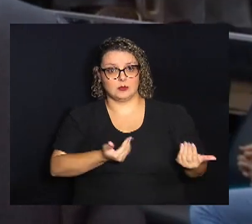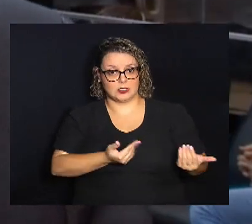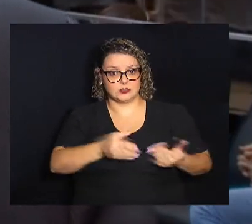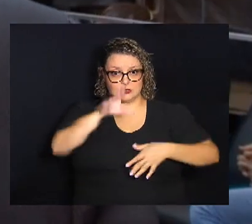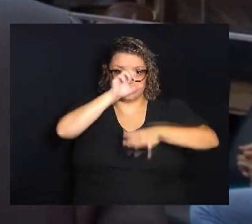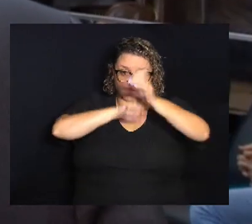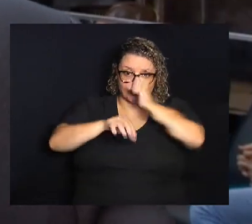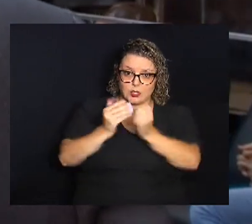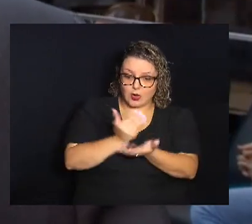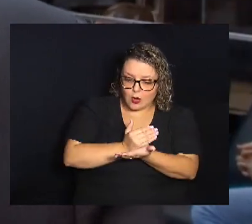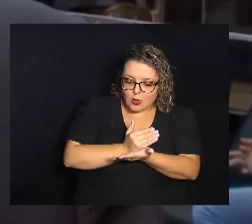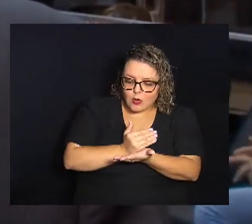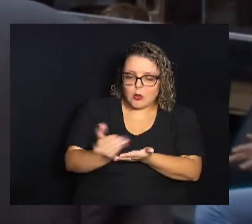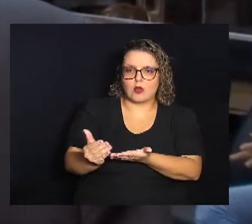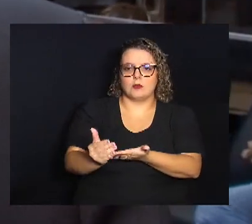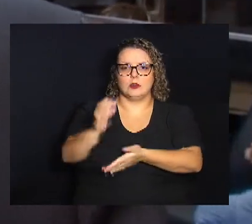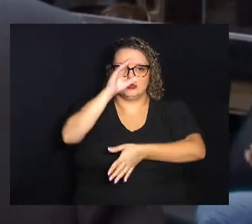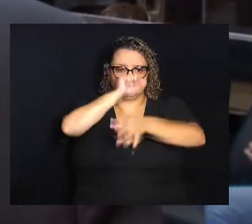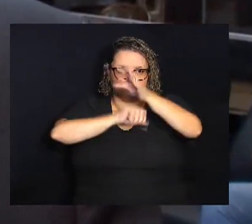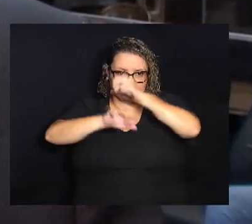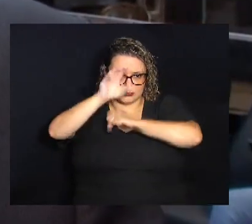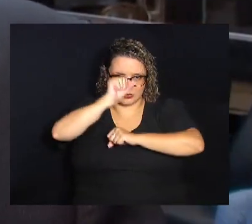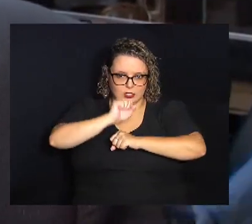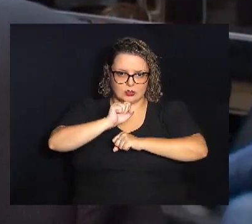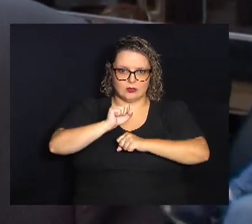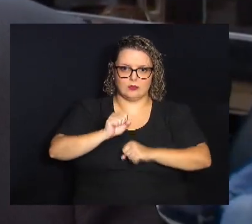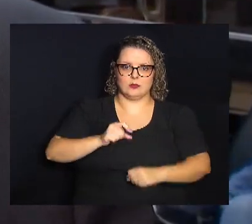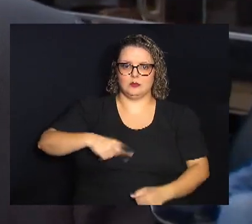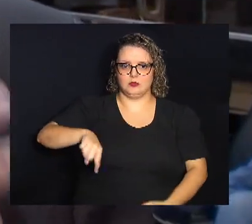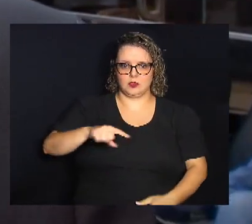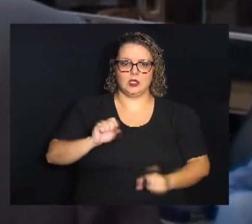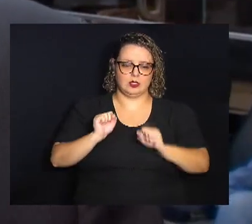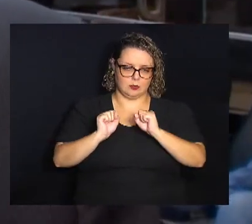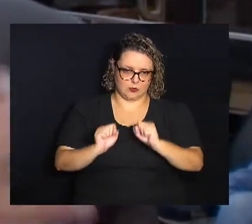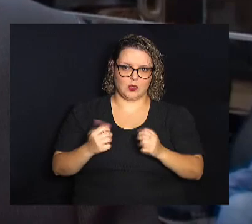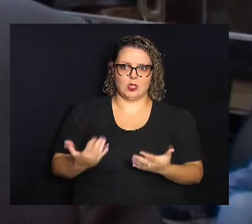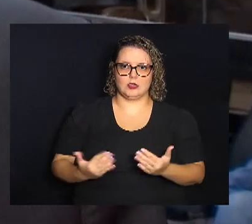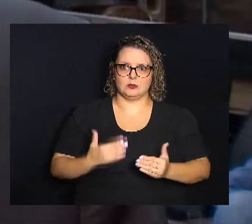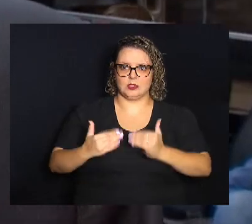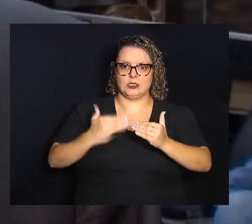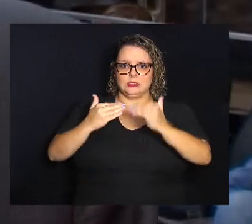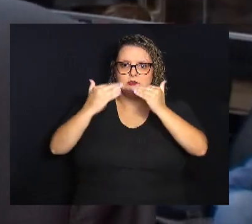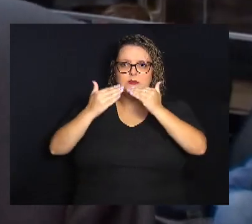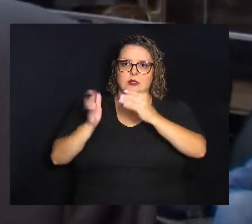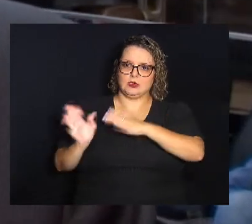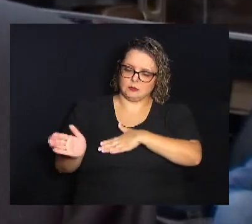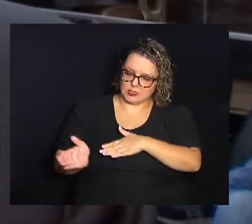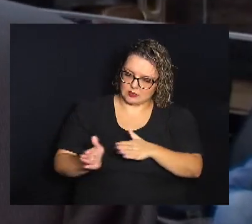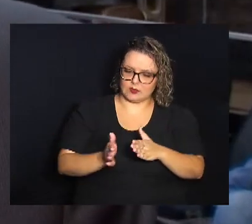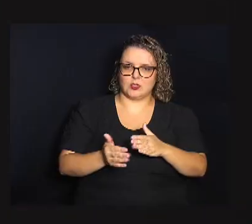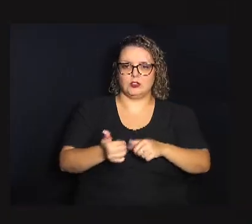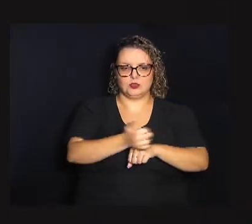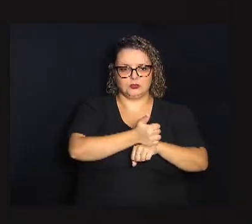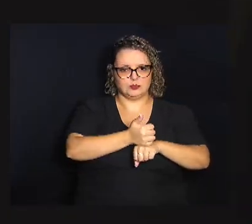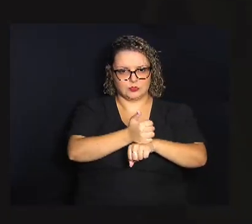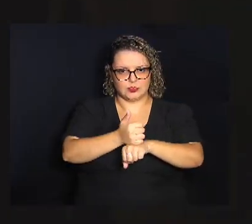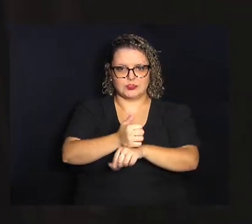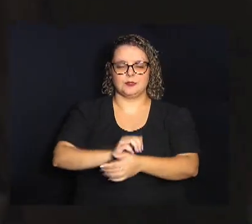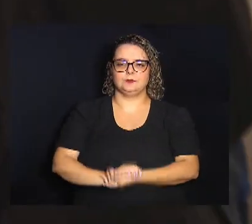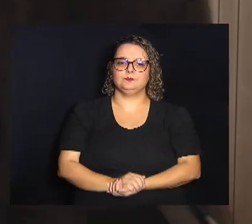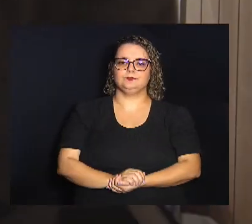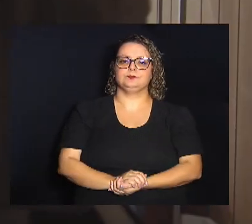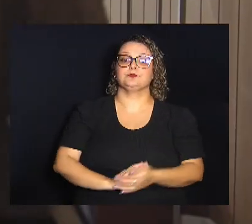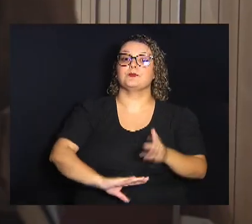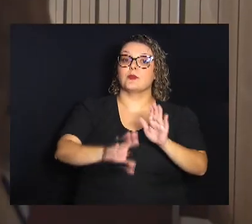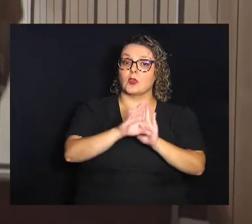o início, o aprendizado, né, para que ele possa desenvolver, trilhar aí uma carreira profissional. O